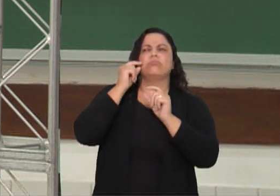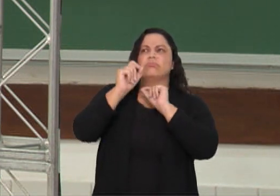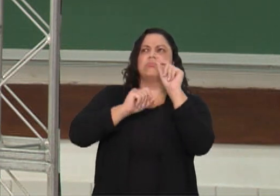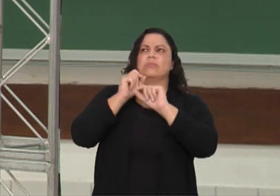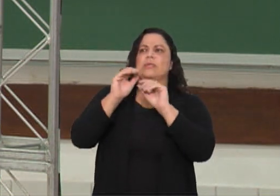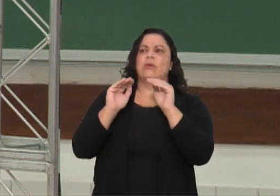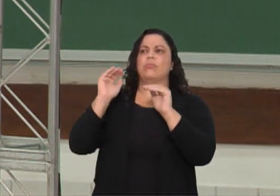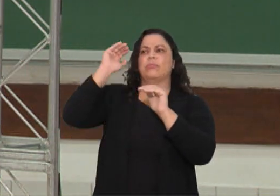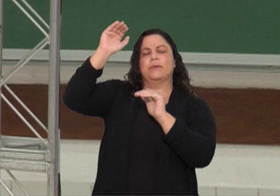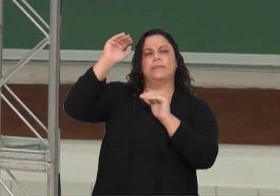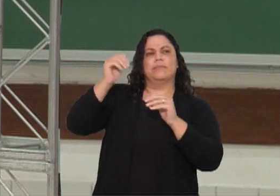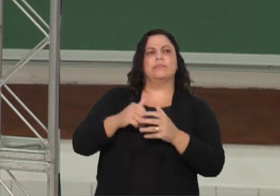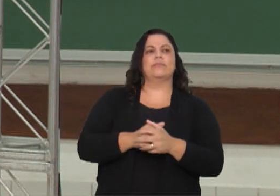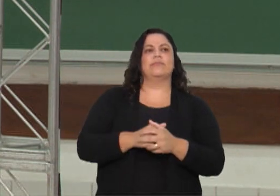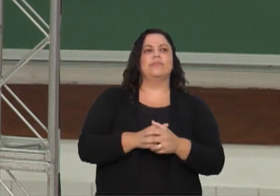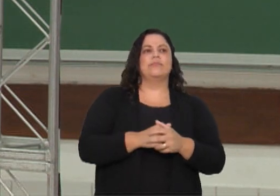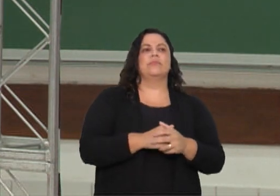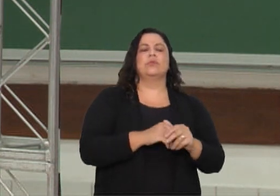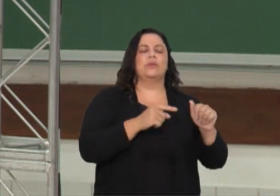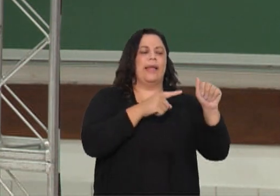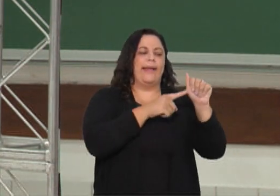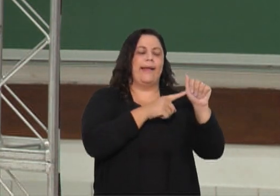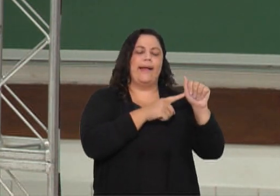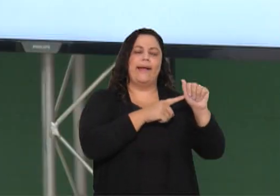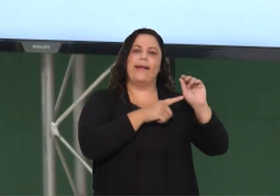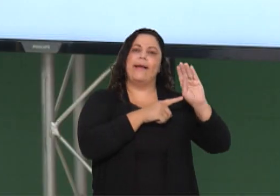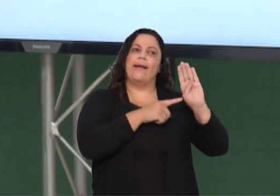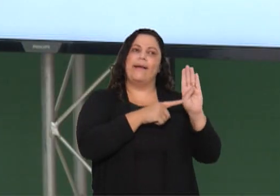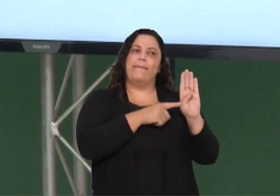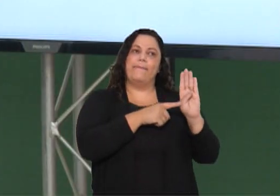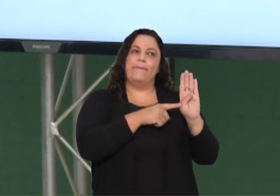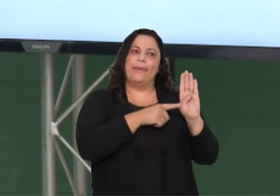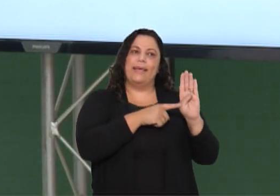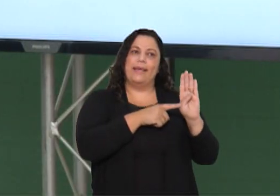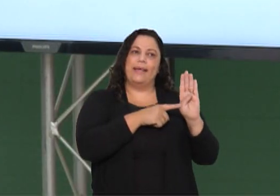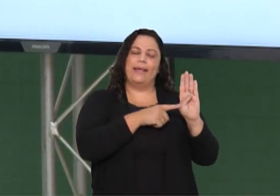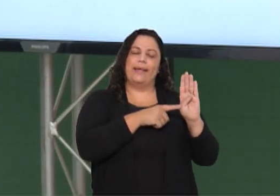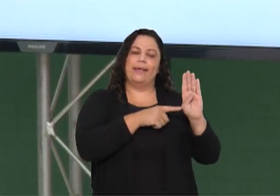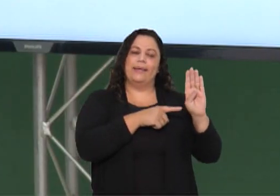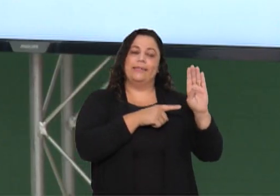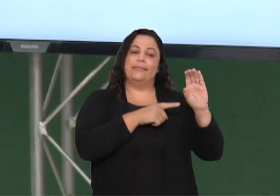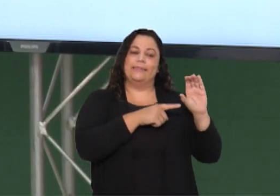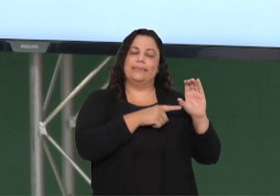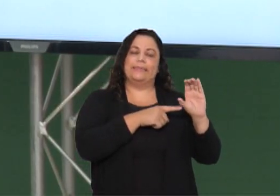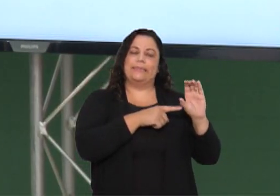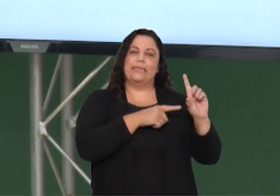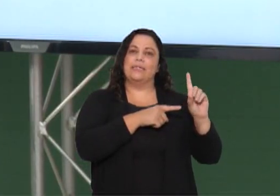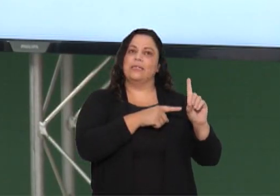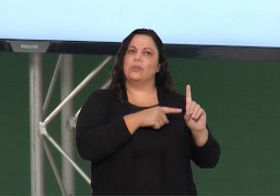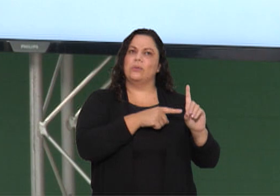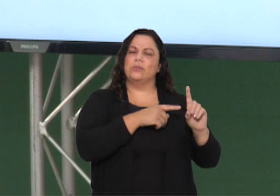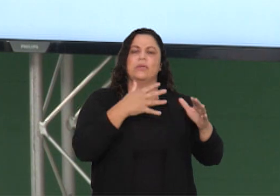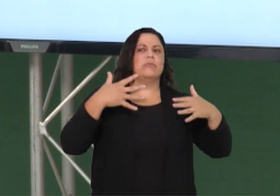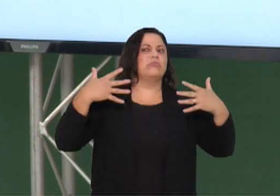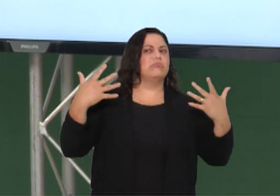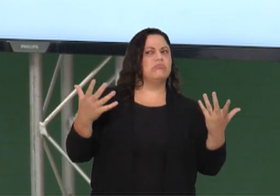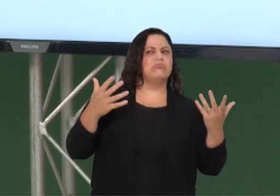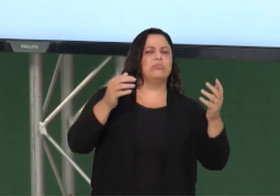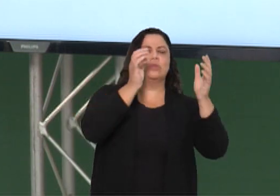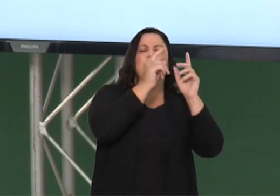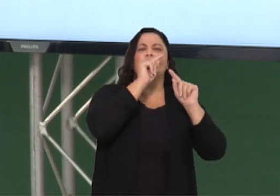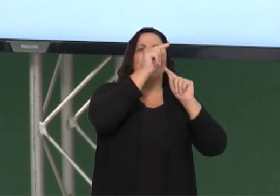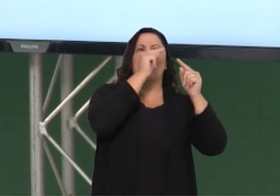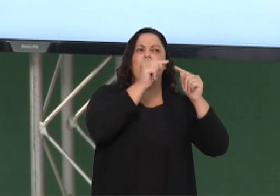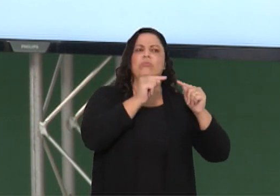Quem que são eles? É um conselho arcaico? Por favor. É Jerúsia? É o conselho éforo? Ou são o